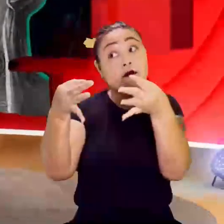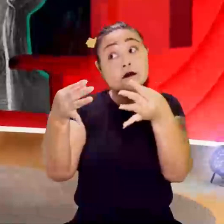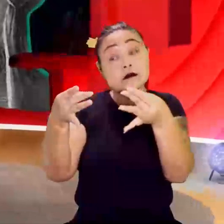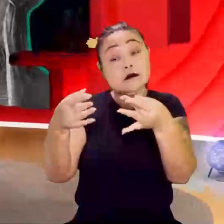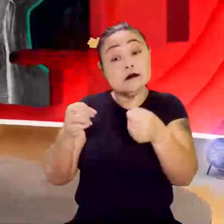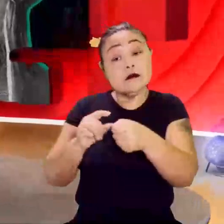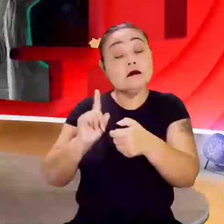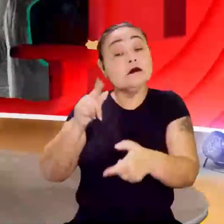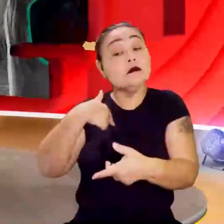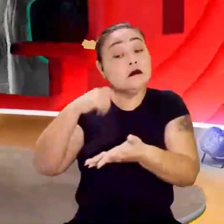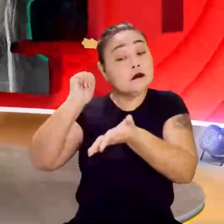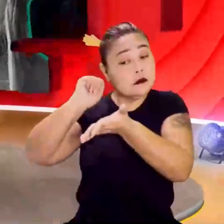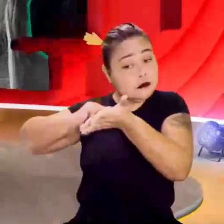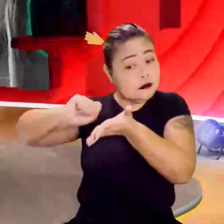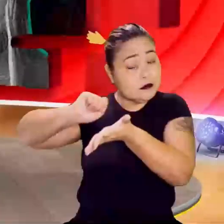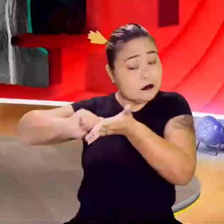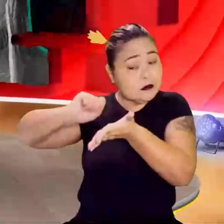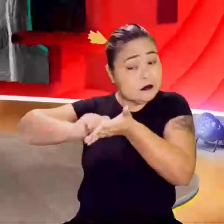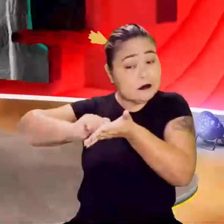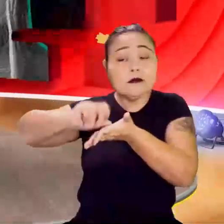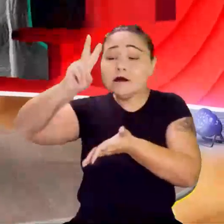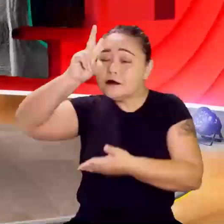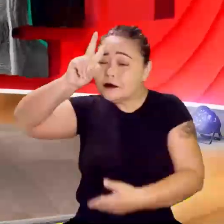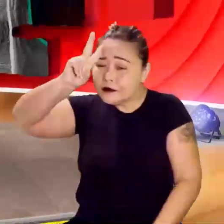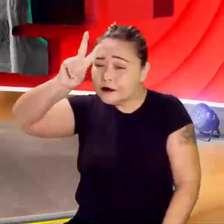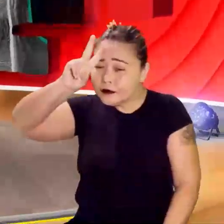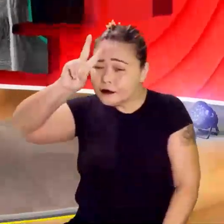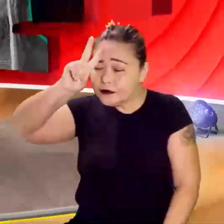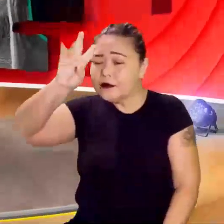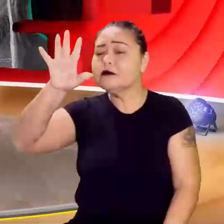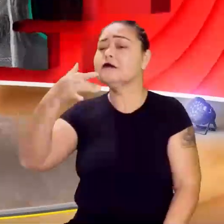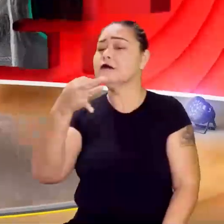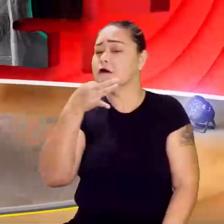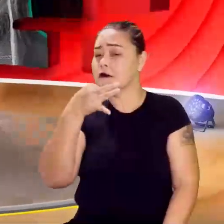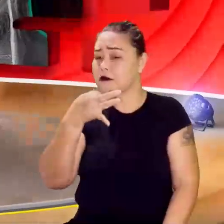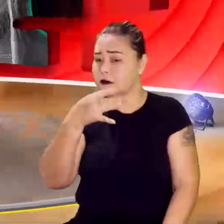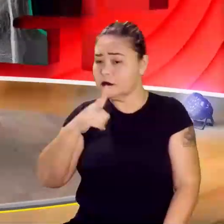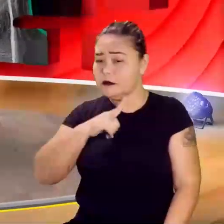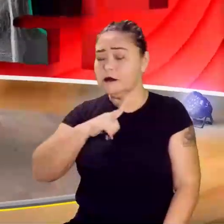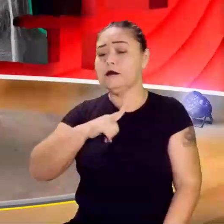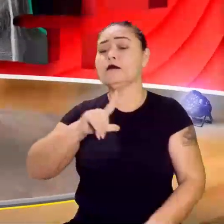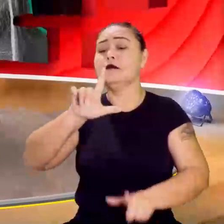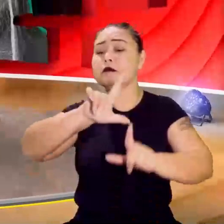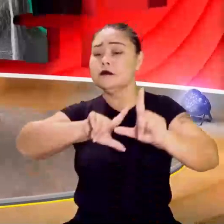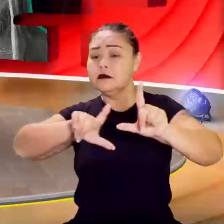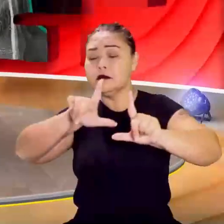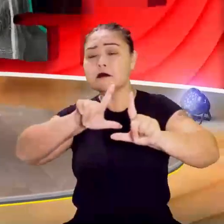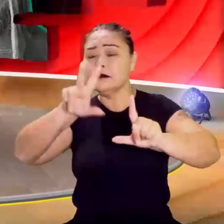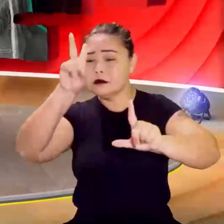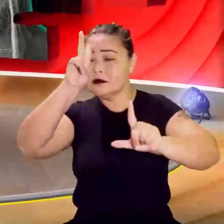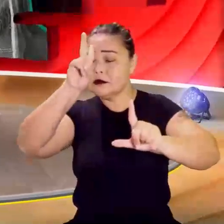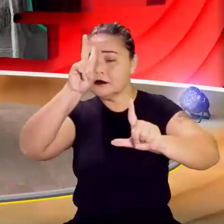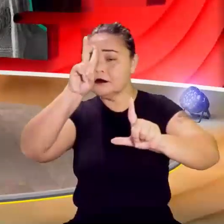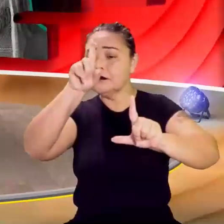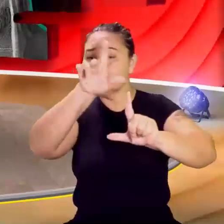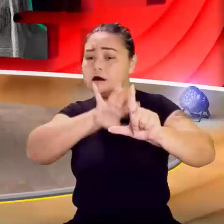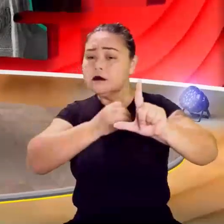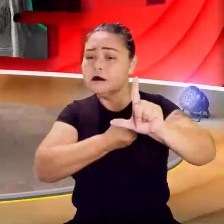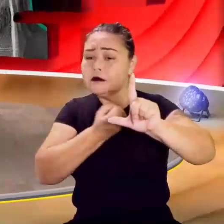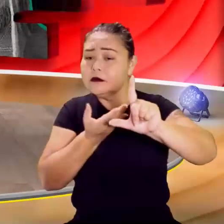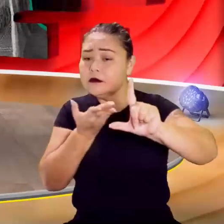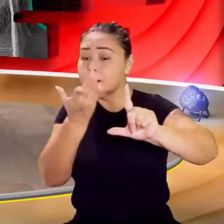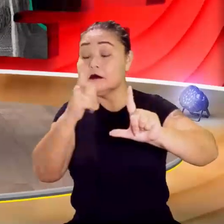um ponto que vocês devem anotar, porque lembra que nós comentamos com vocês que logaritmo, nós fizemos uma leitura no Enem,